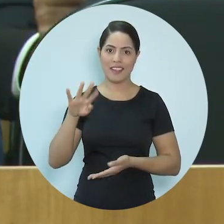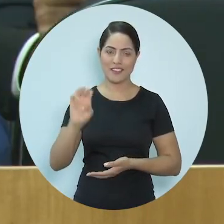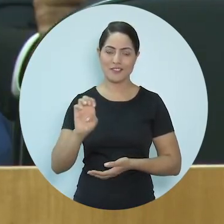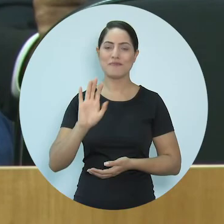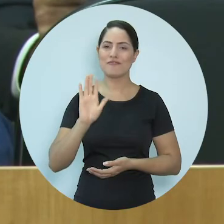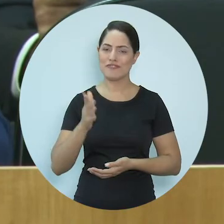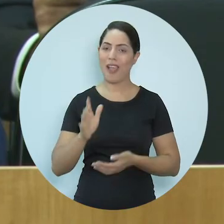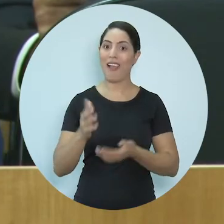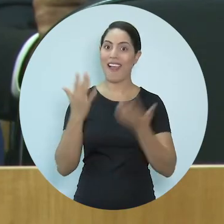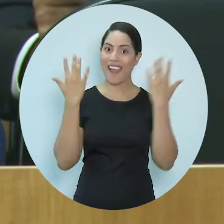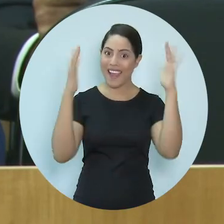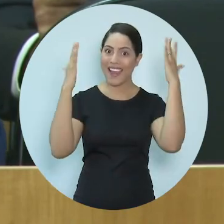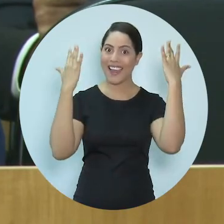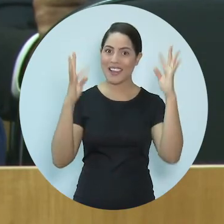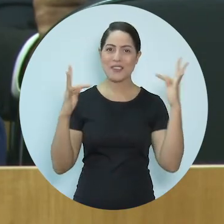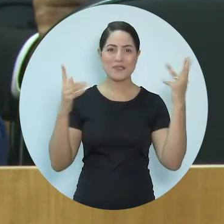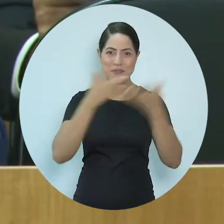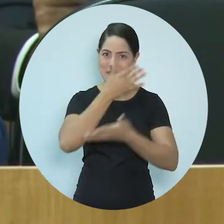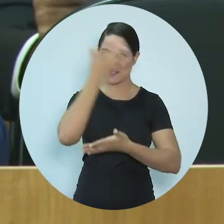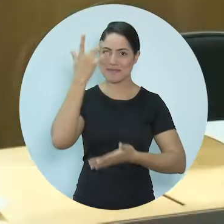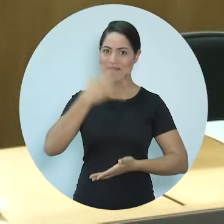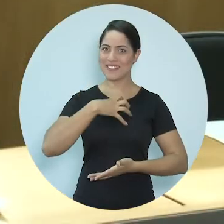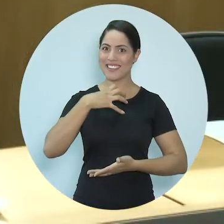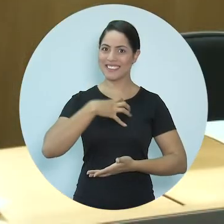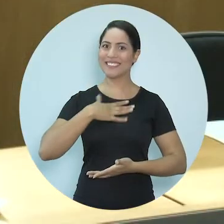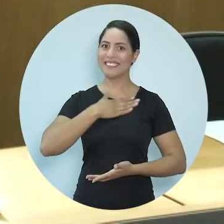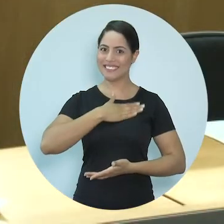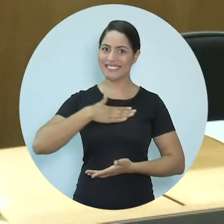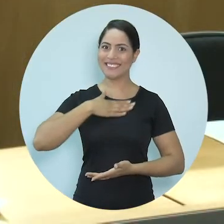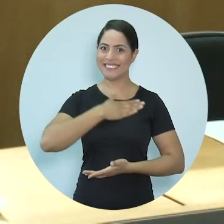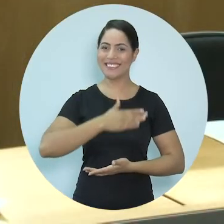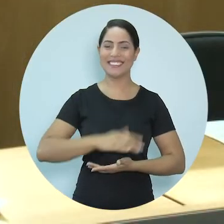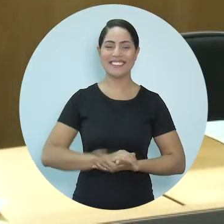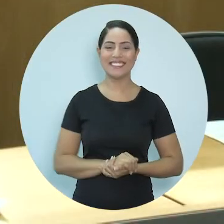os conselheiros e conselheiras presentes.